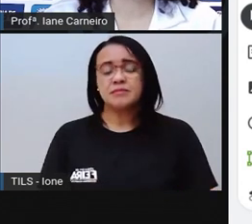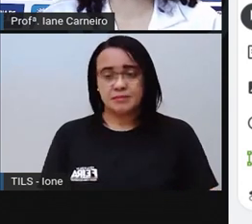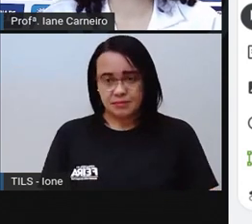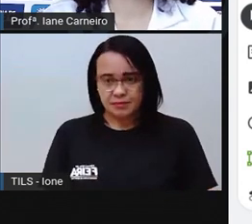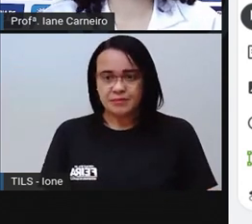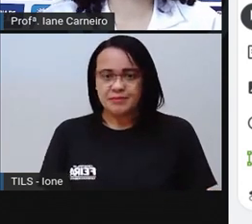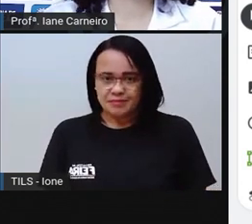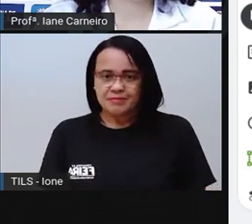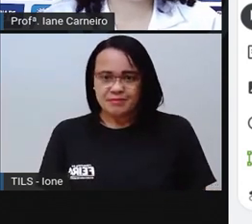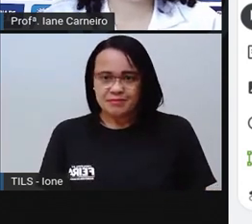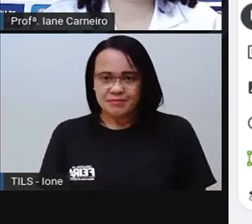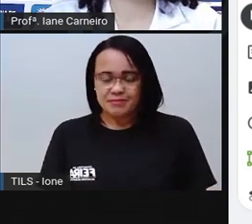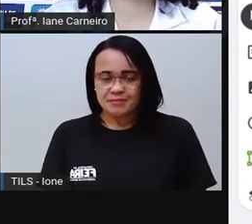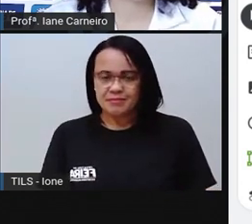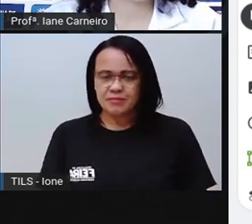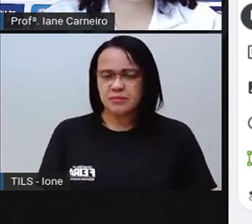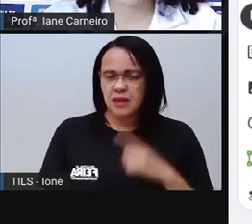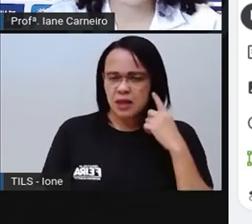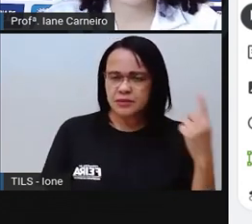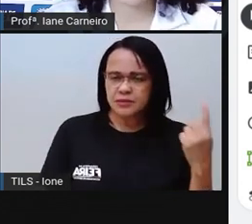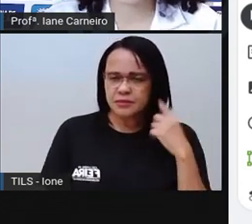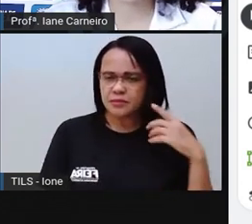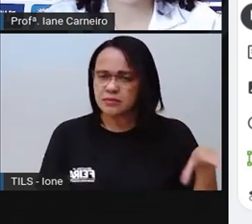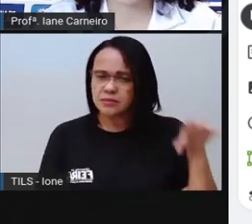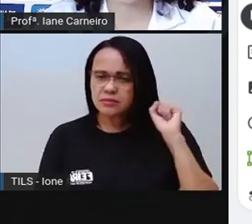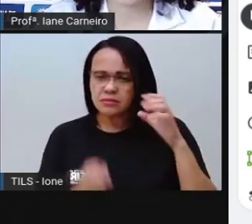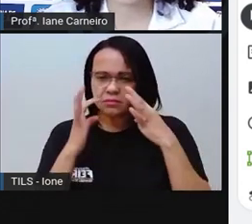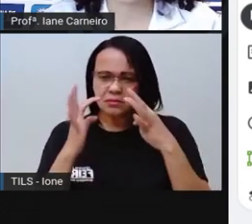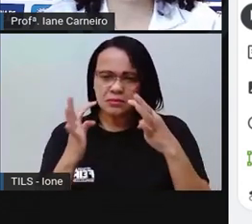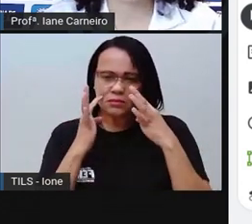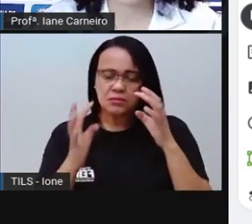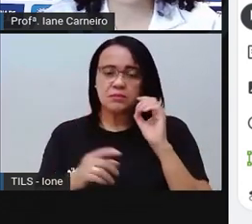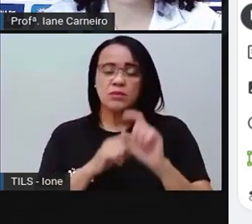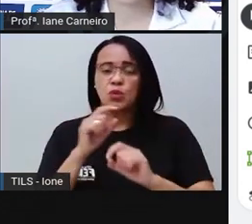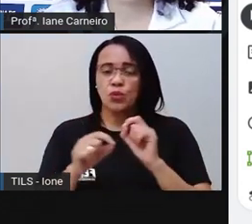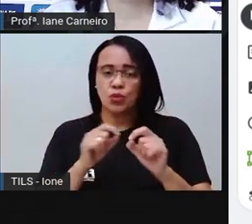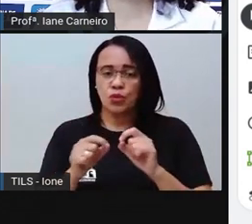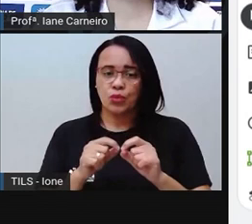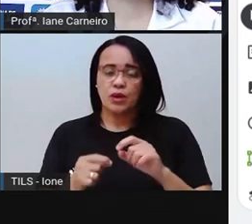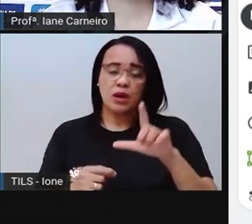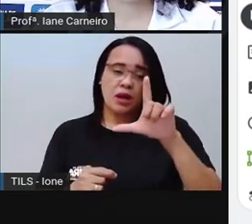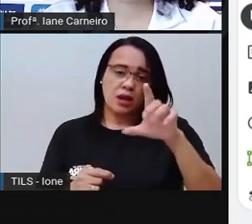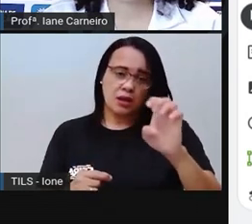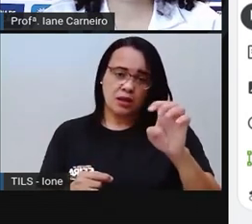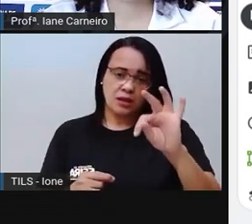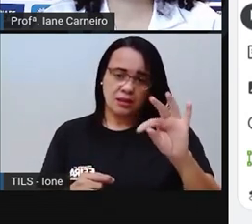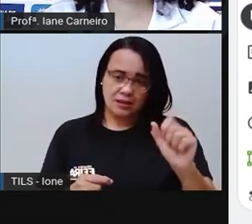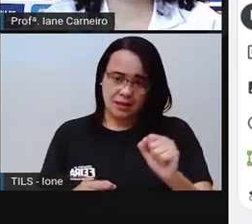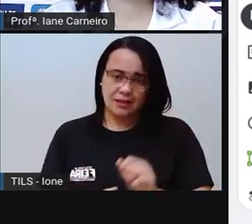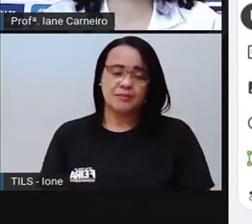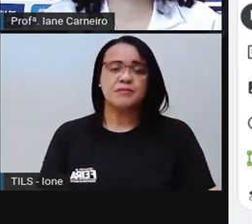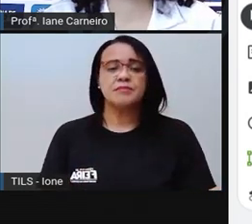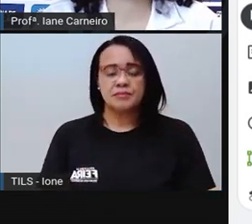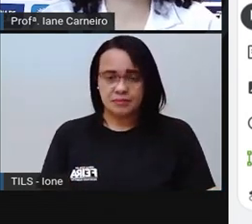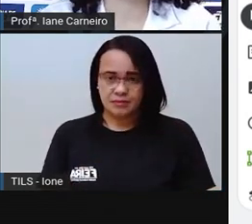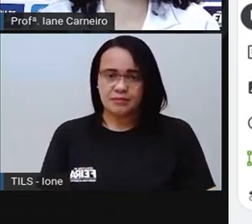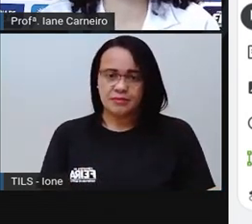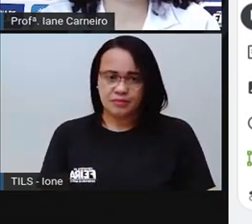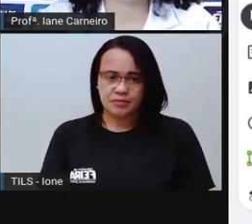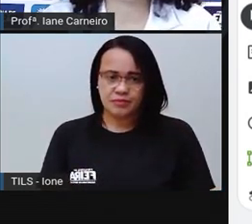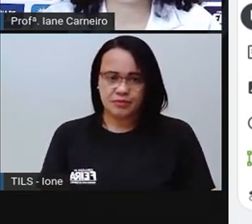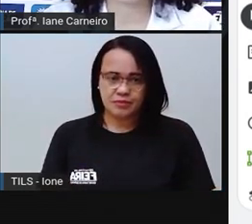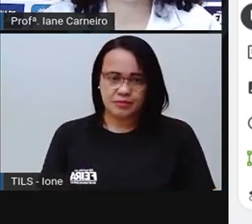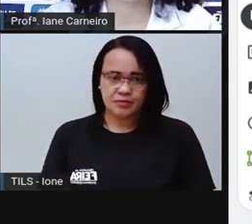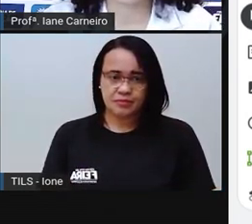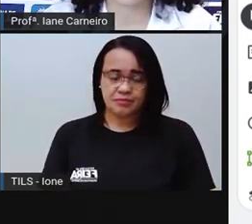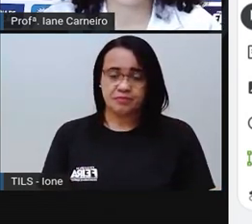certo? Então no som do lê, por exemplo, não é só a letra lê, a letra E, tá joia? Então a prova vai apagar aqui que a gente vai fazer o seguinte agora. A gente